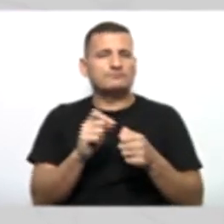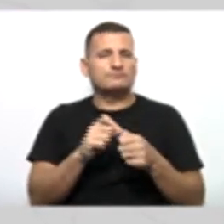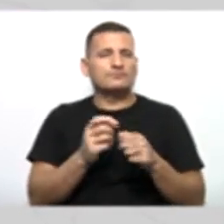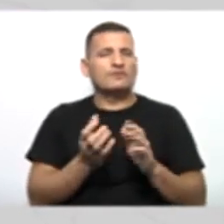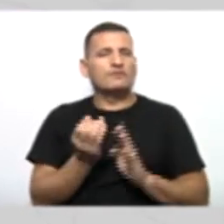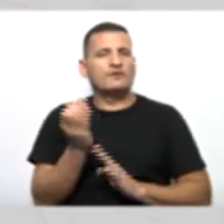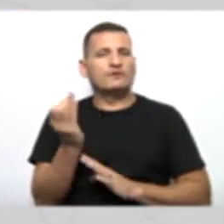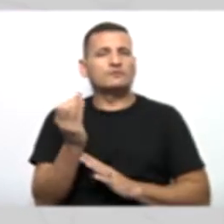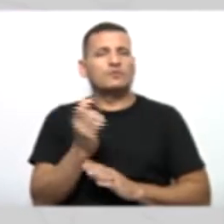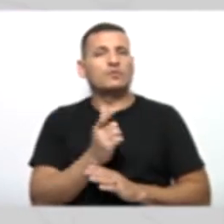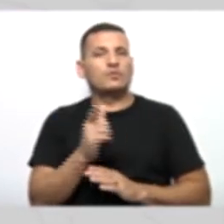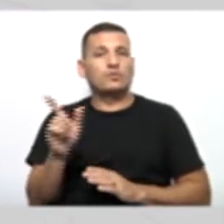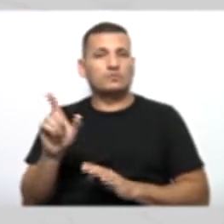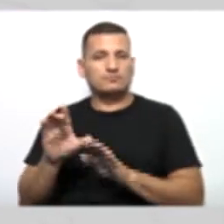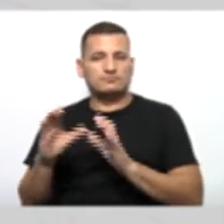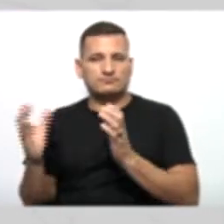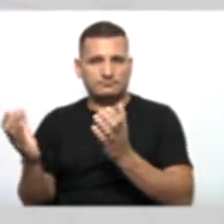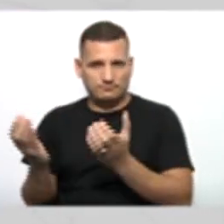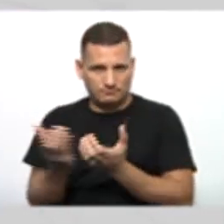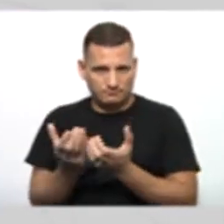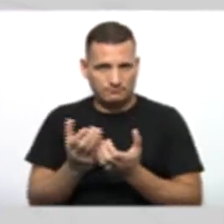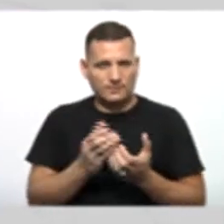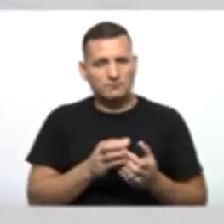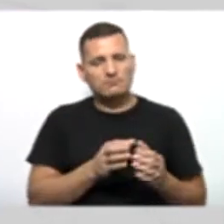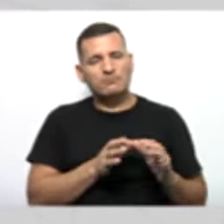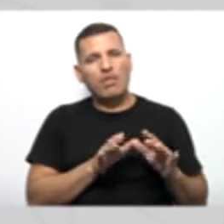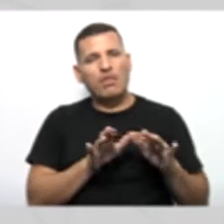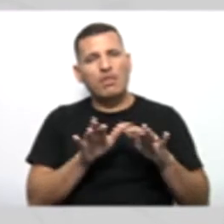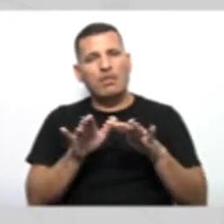uma outra comunidade. E aí, nessa